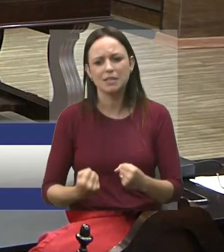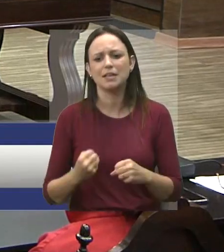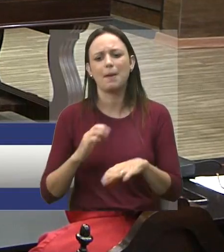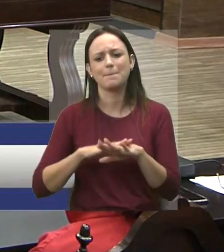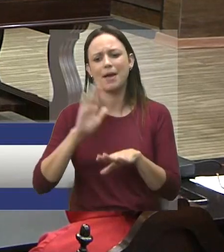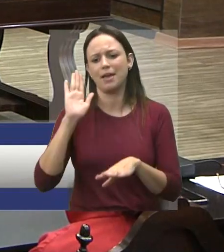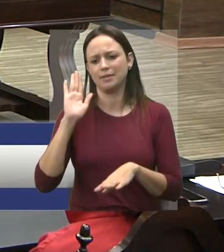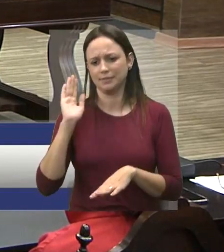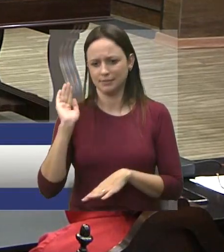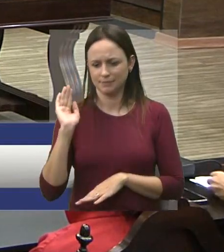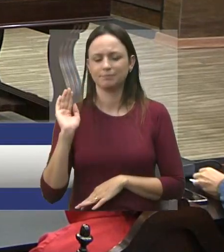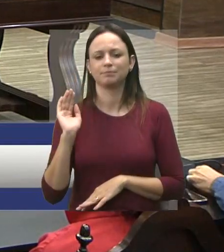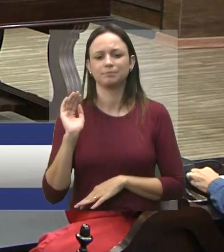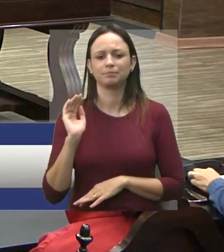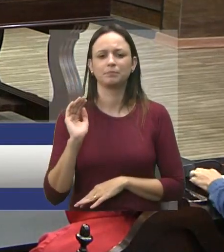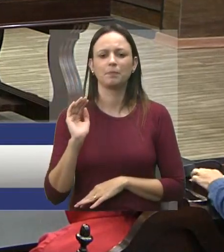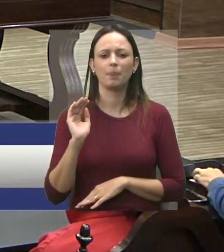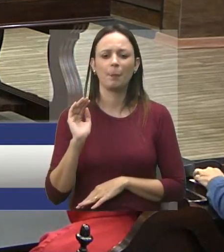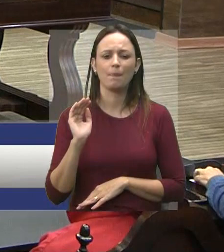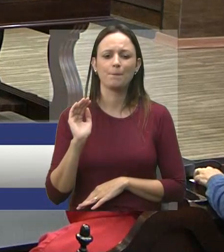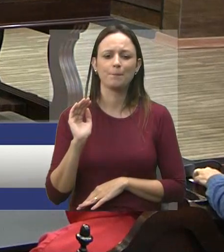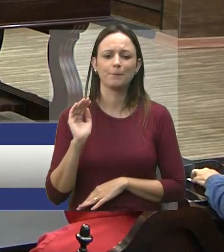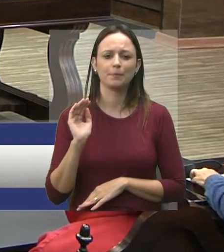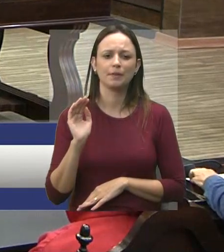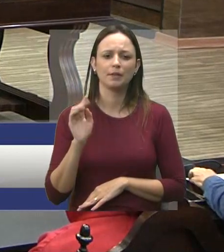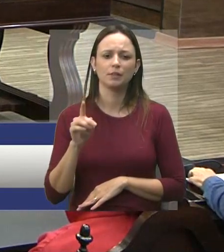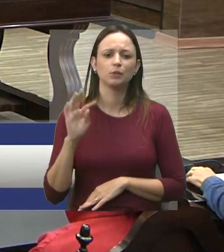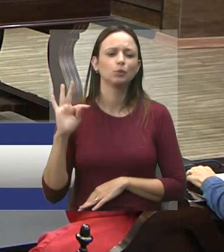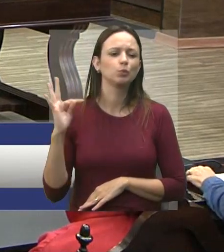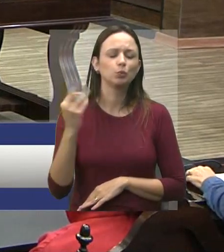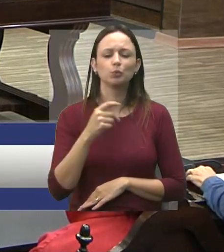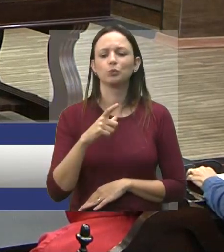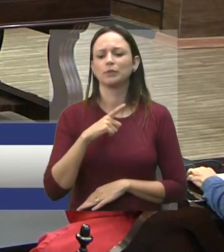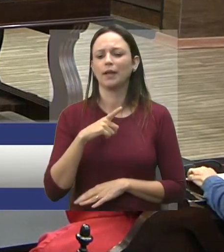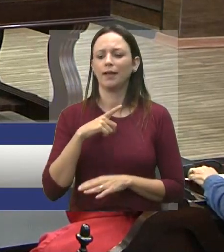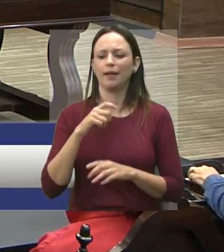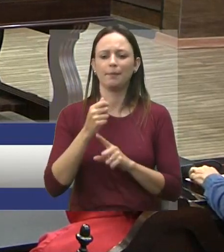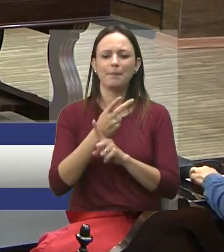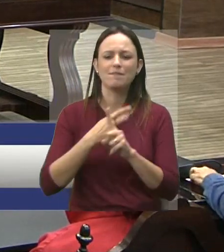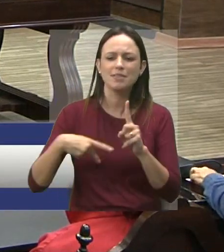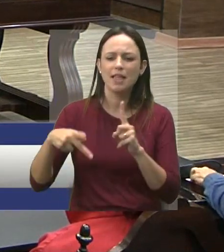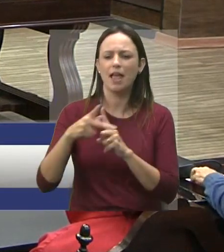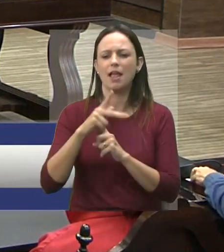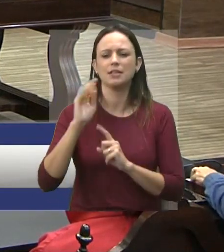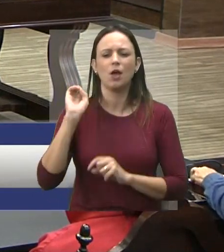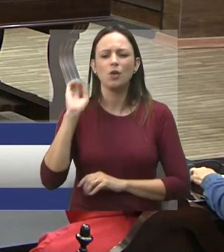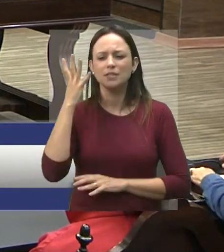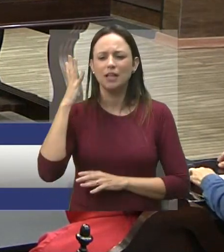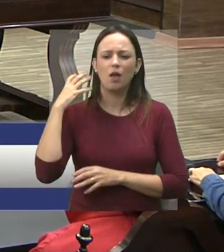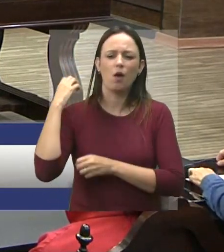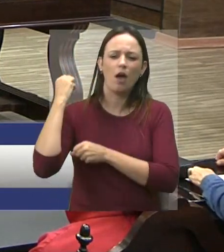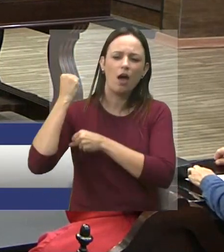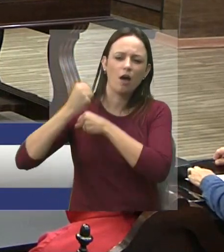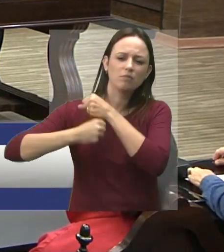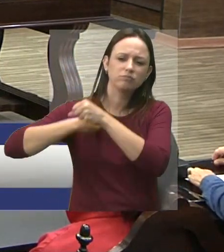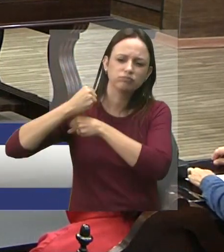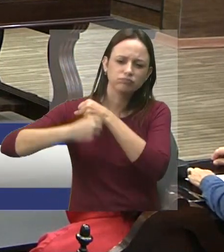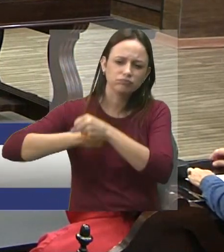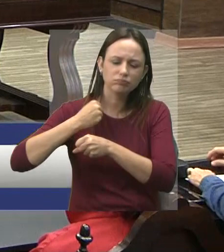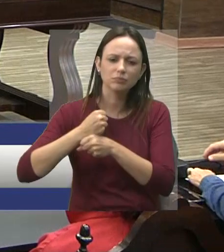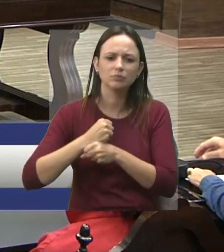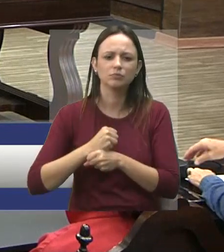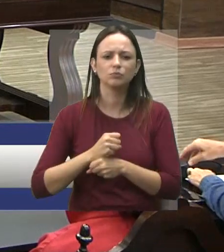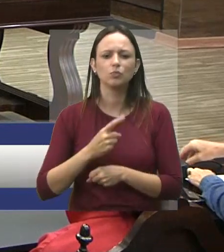a previsão de tudo que aconteceu de previdência nos últimos anos e tudo mais. A única notícia boa